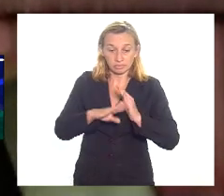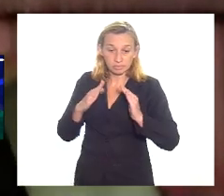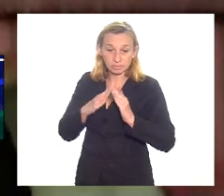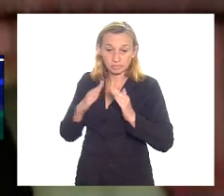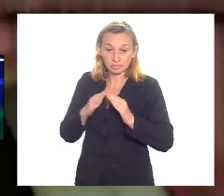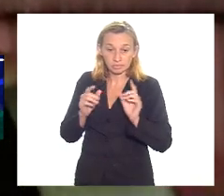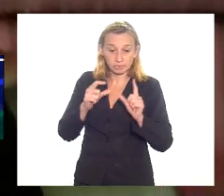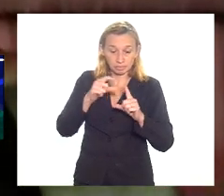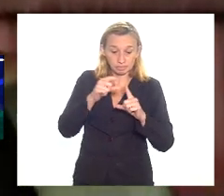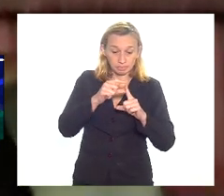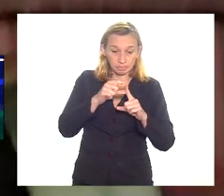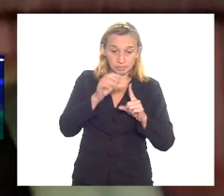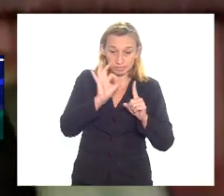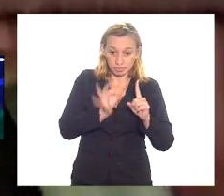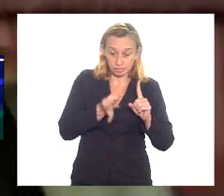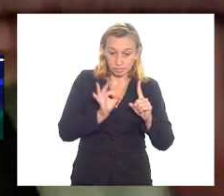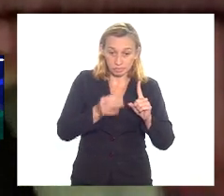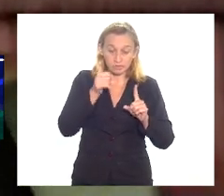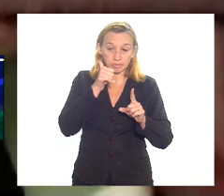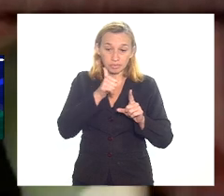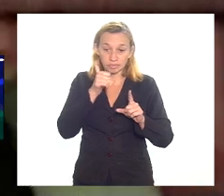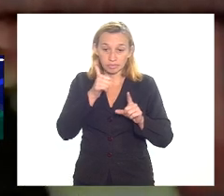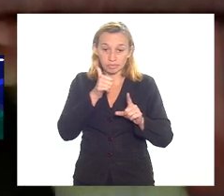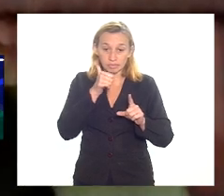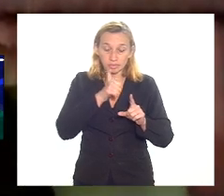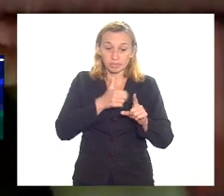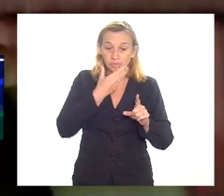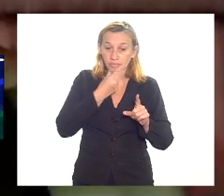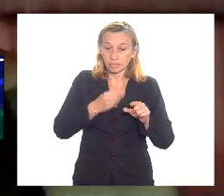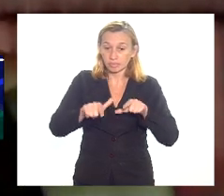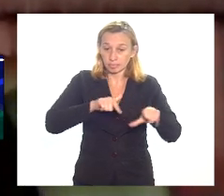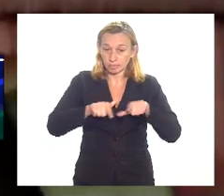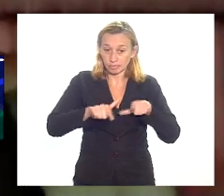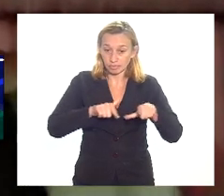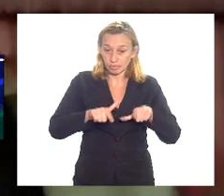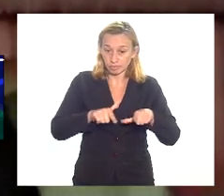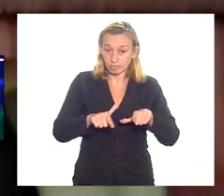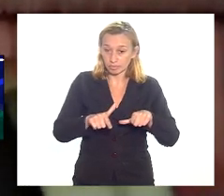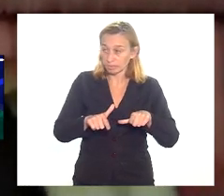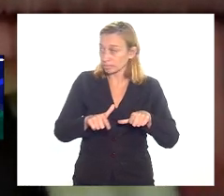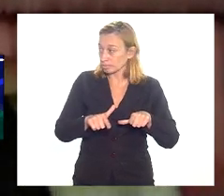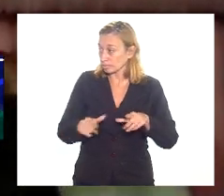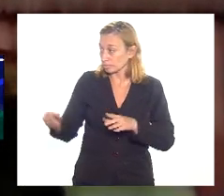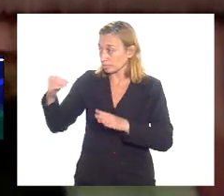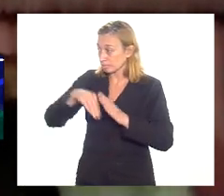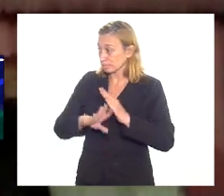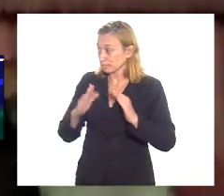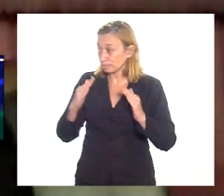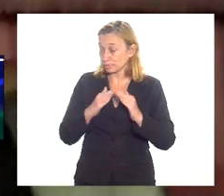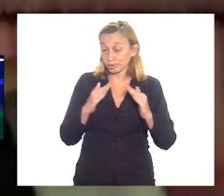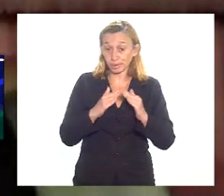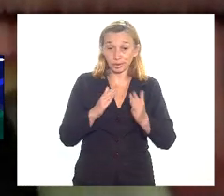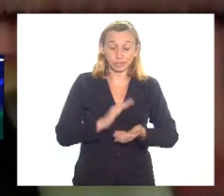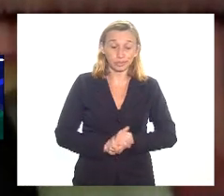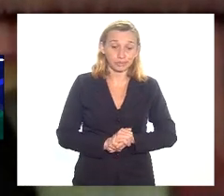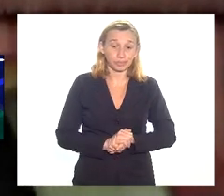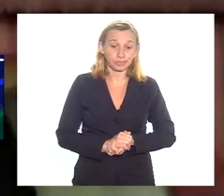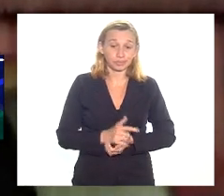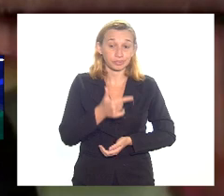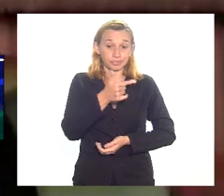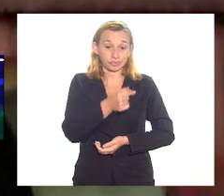é trabalhadores e trabalhadoras do serviço doméstico, né? Então, hoje, dia 27 de